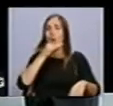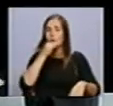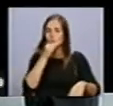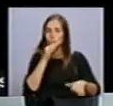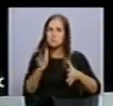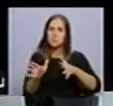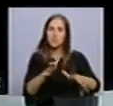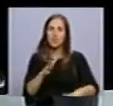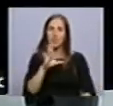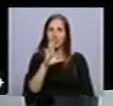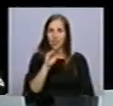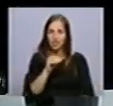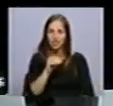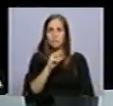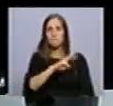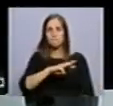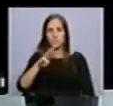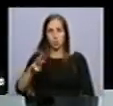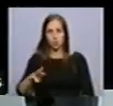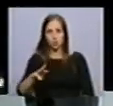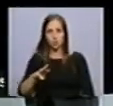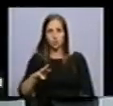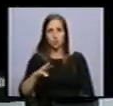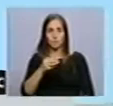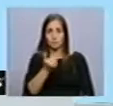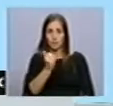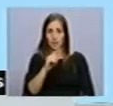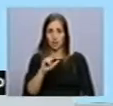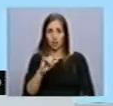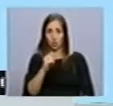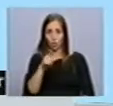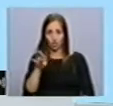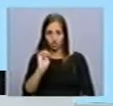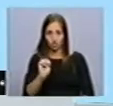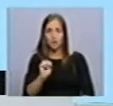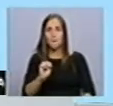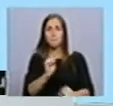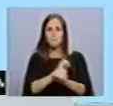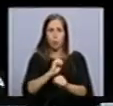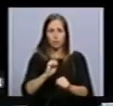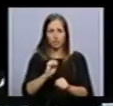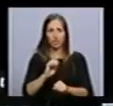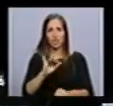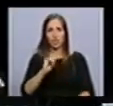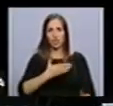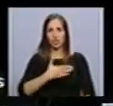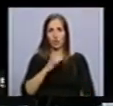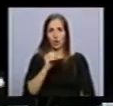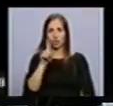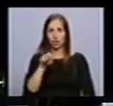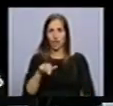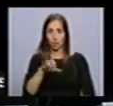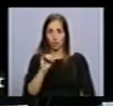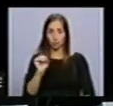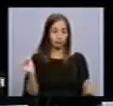de 10 milhões de bilhões de bombas de hidrogênio. Só naquele evento, naquela explosão, cerca de